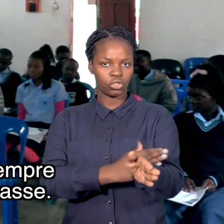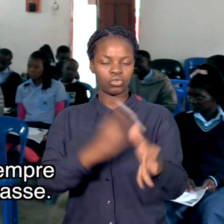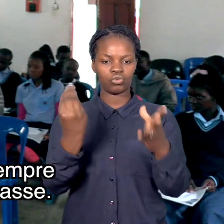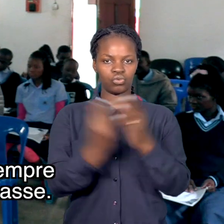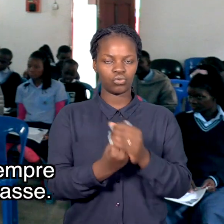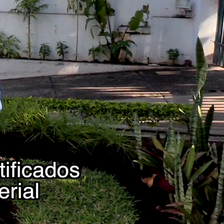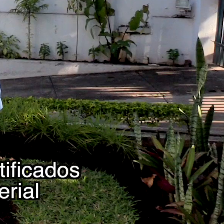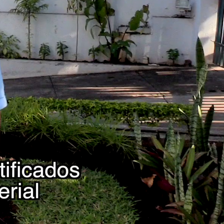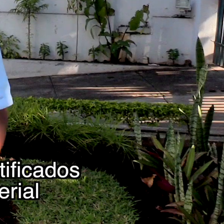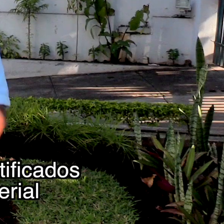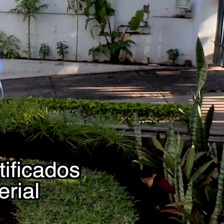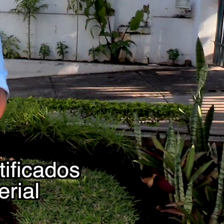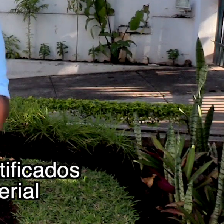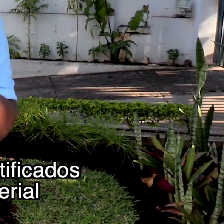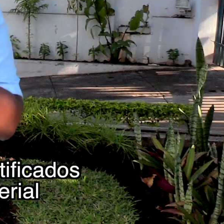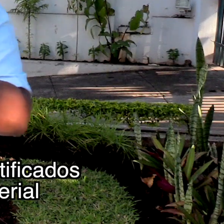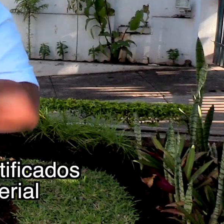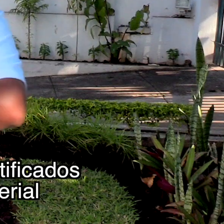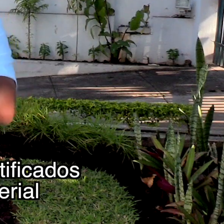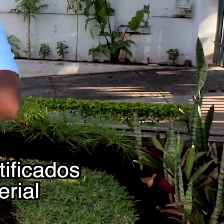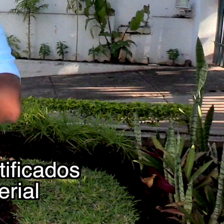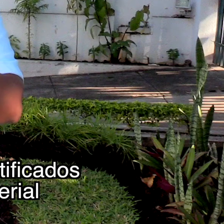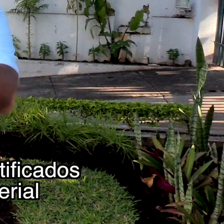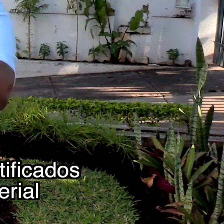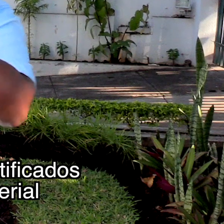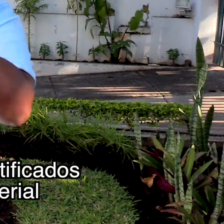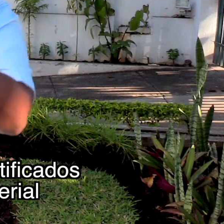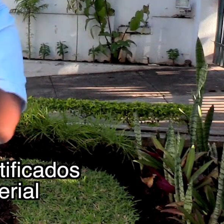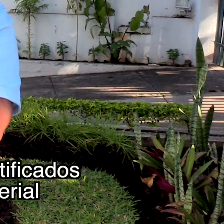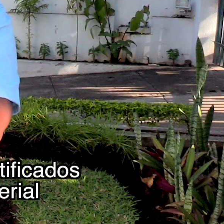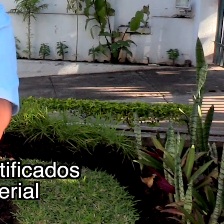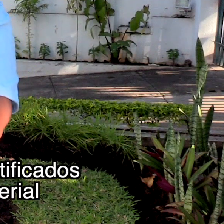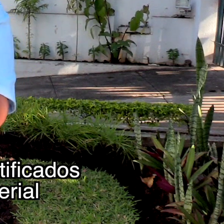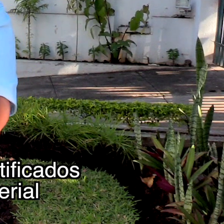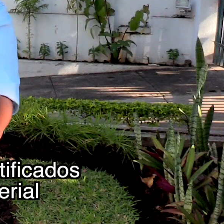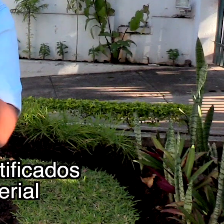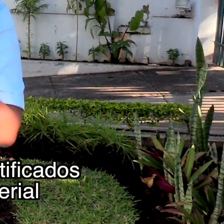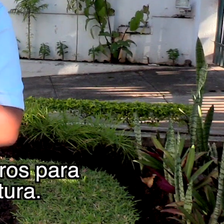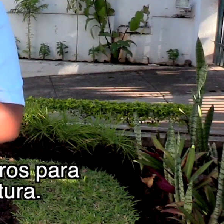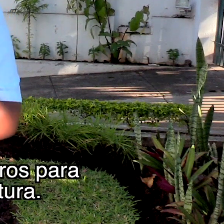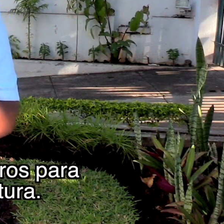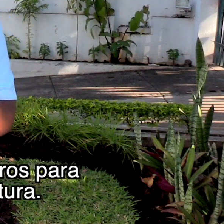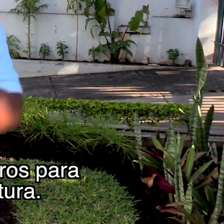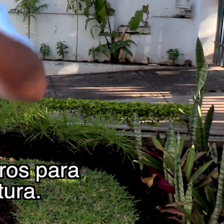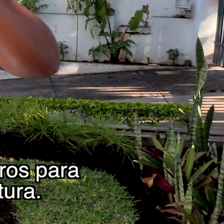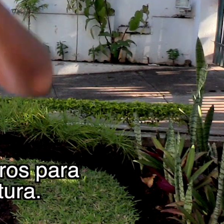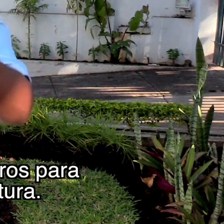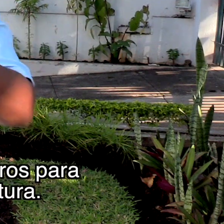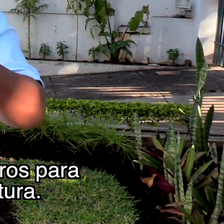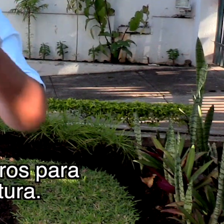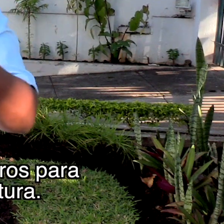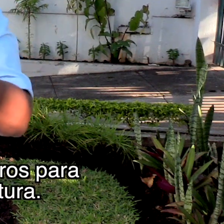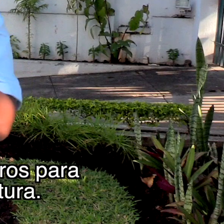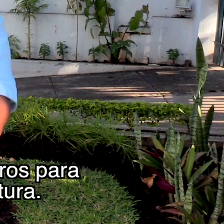Os vencedores receberam certificados de reconhecimento e material escolar simbólico